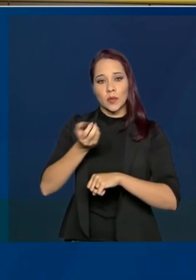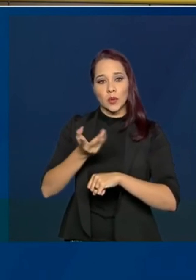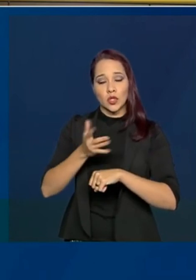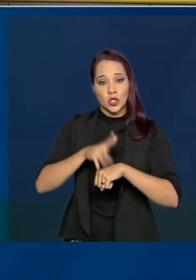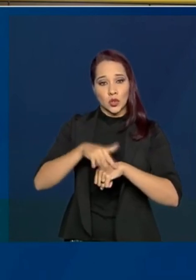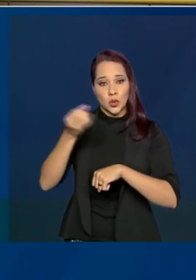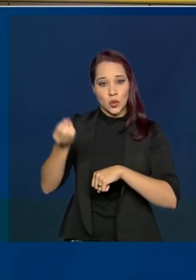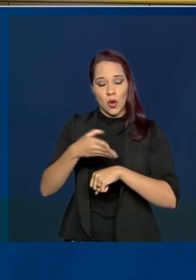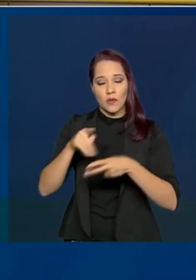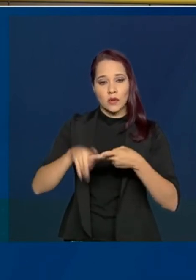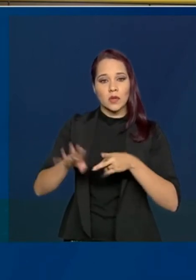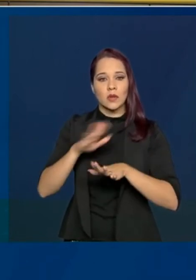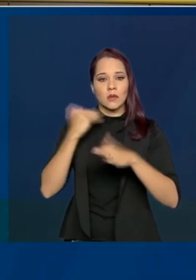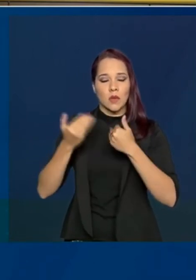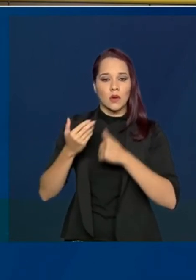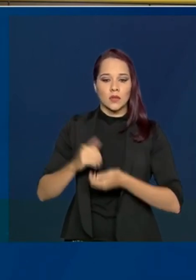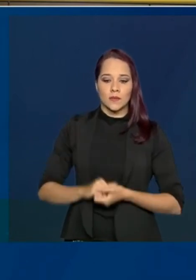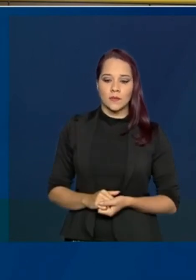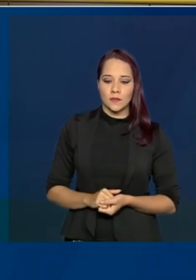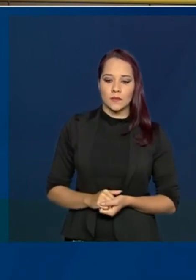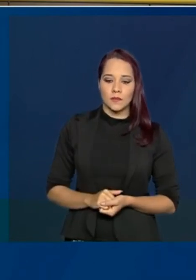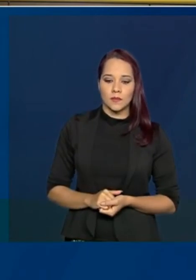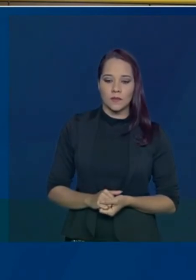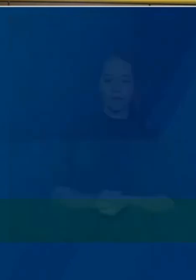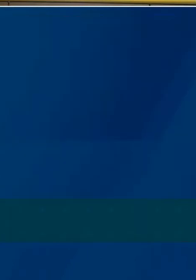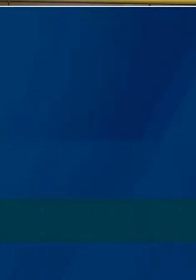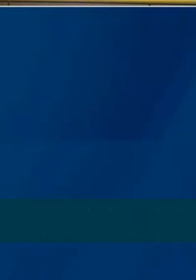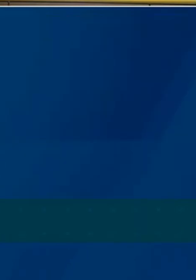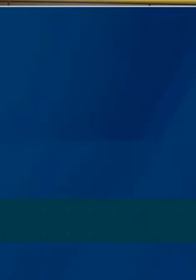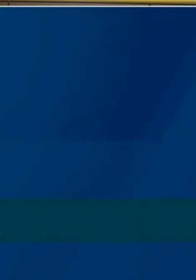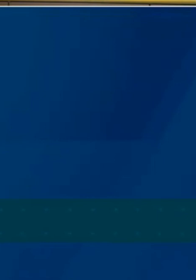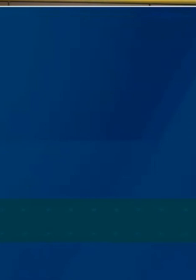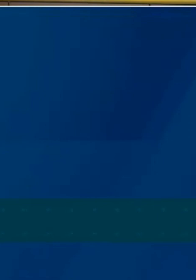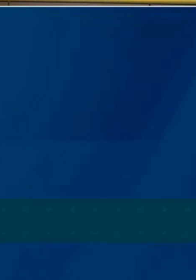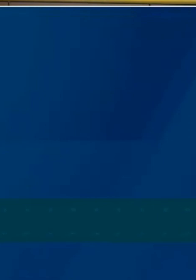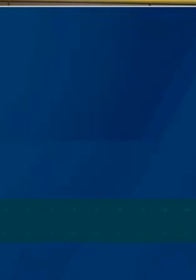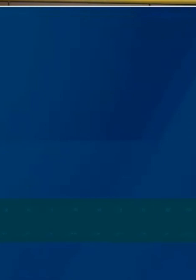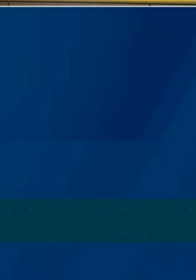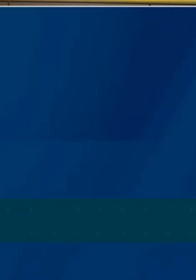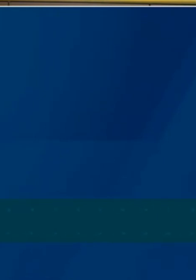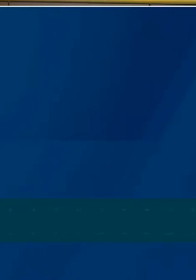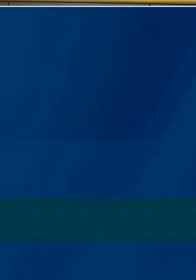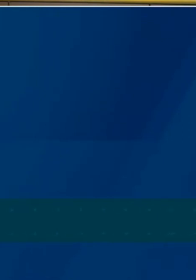de óbitos registrados por Covid. Próximo. Em relação aos óbitos por